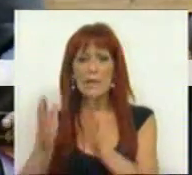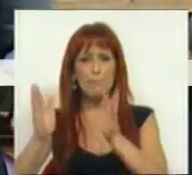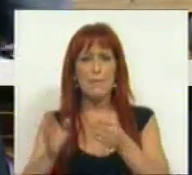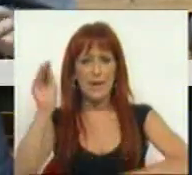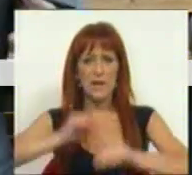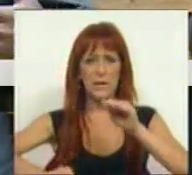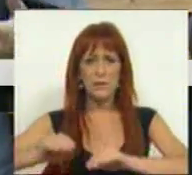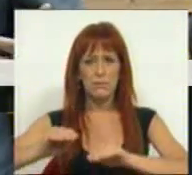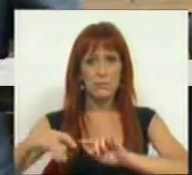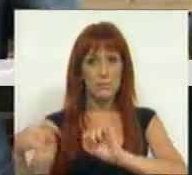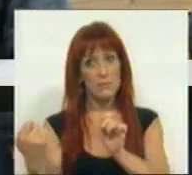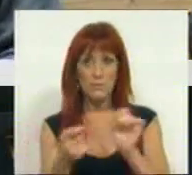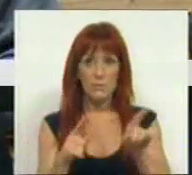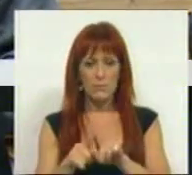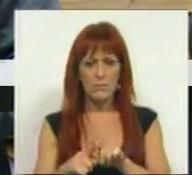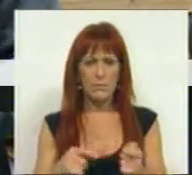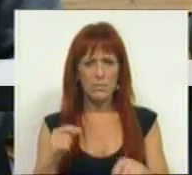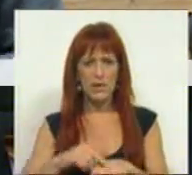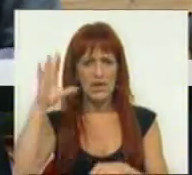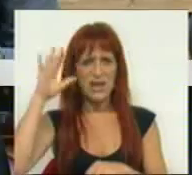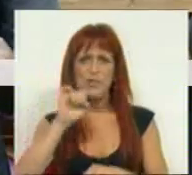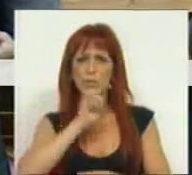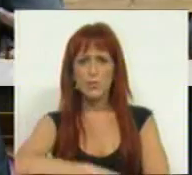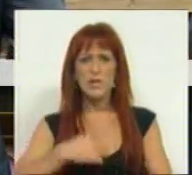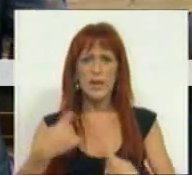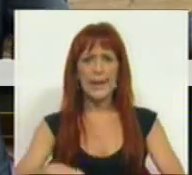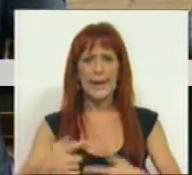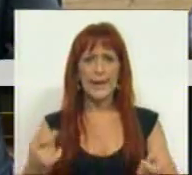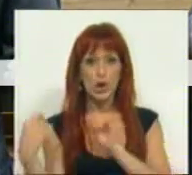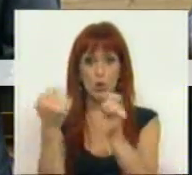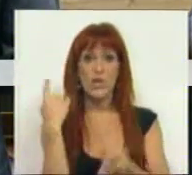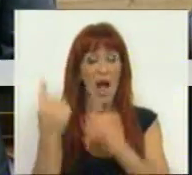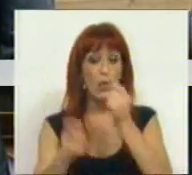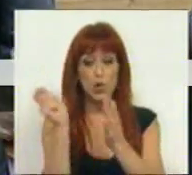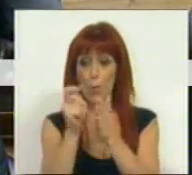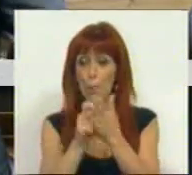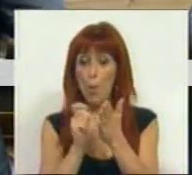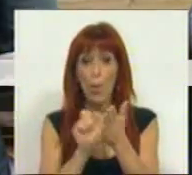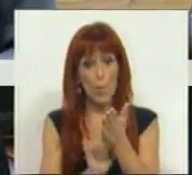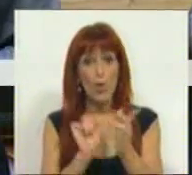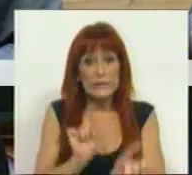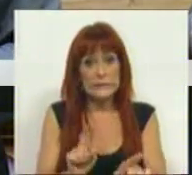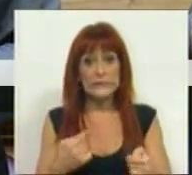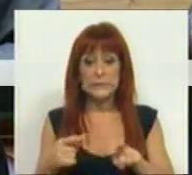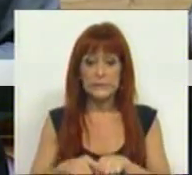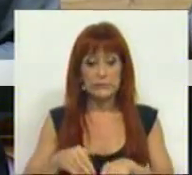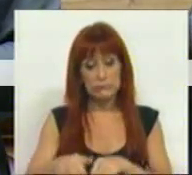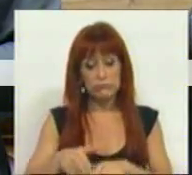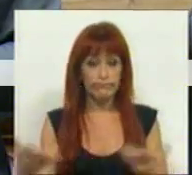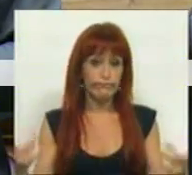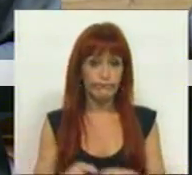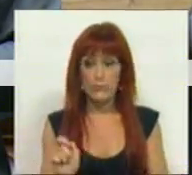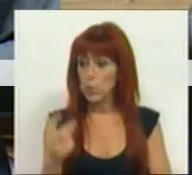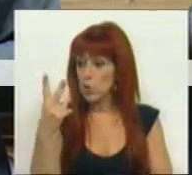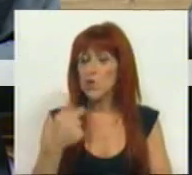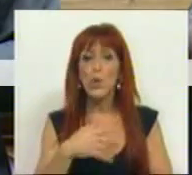sem debate. Teremos ao longo desta tarde a possibilidade de discutir alguns dos pontos em concreto. Neste espaço de